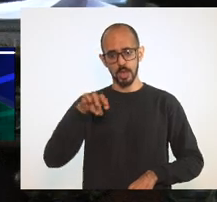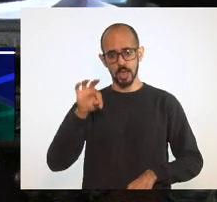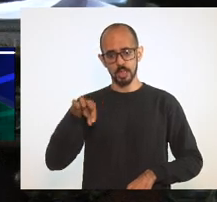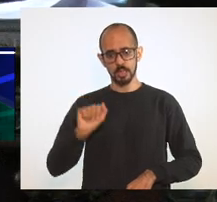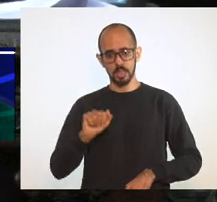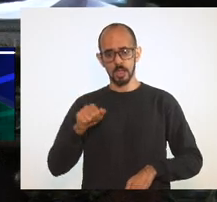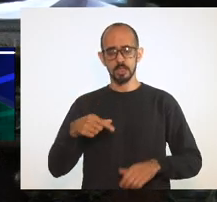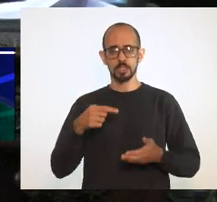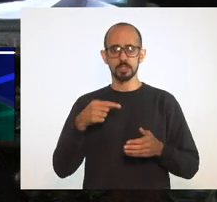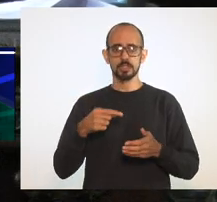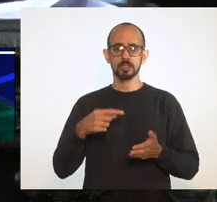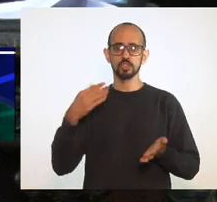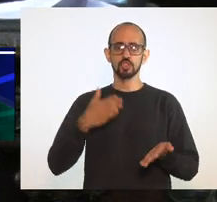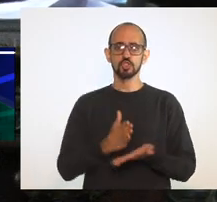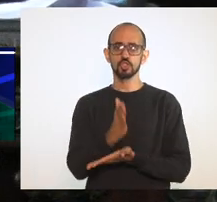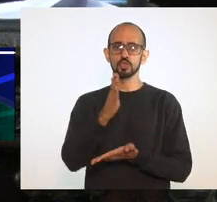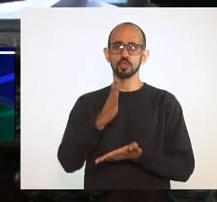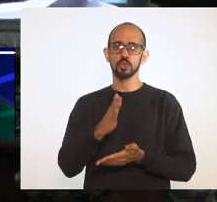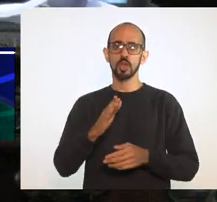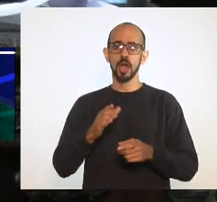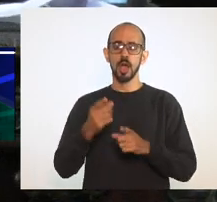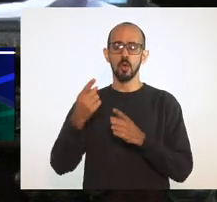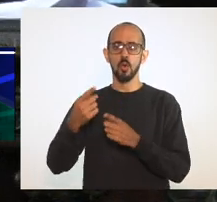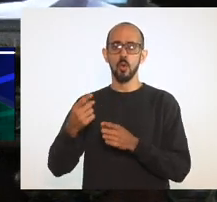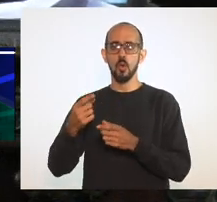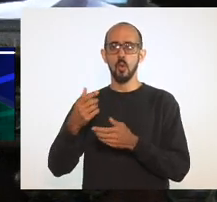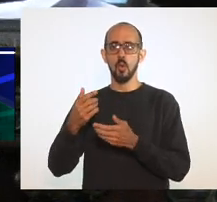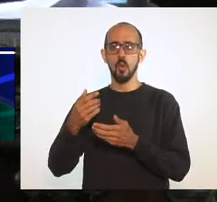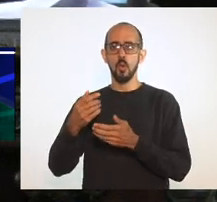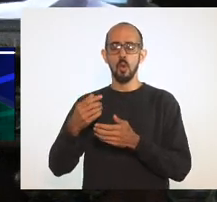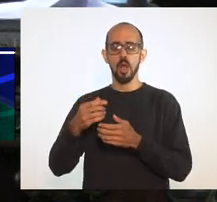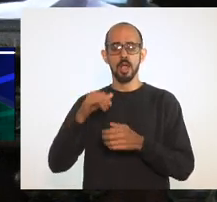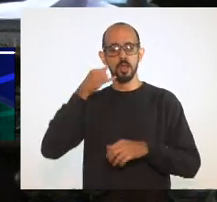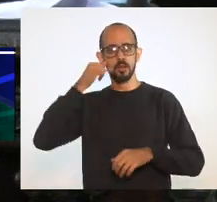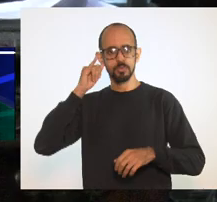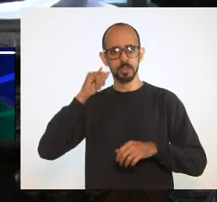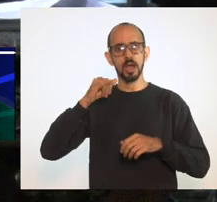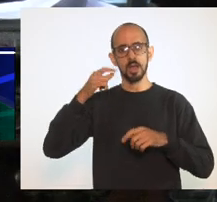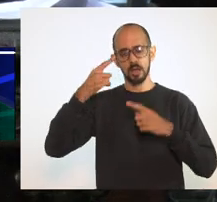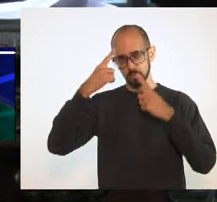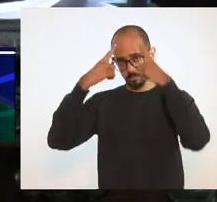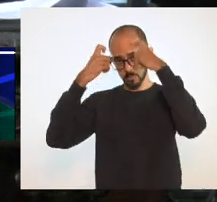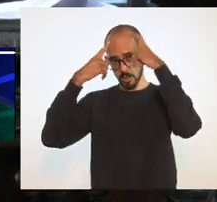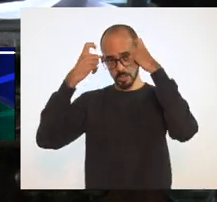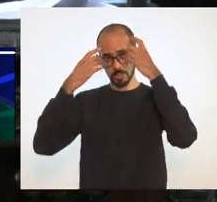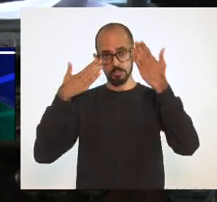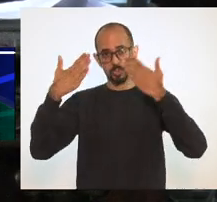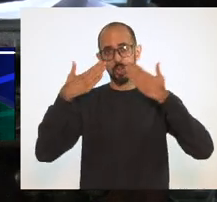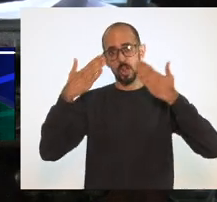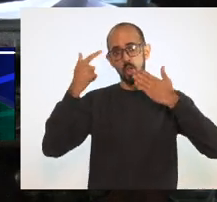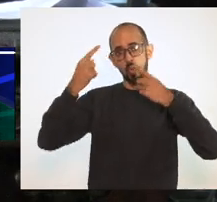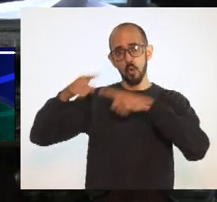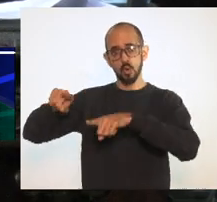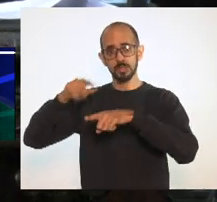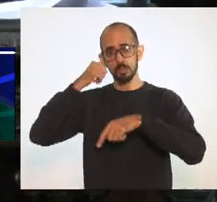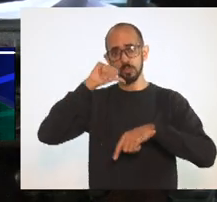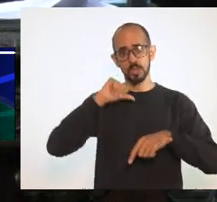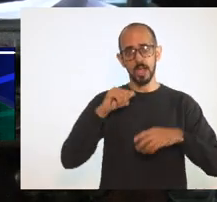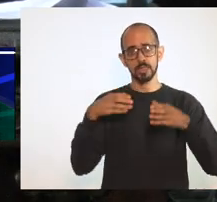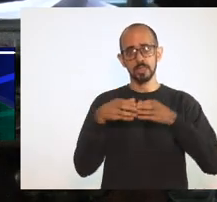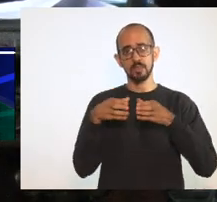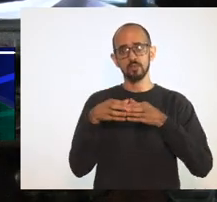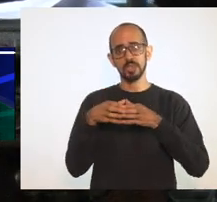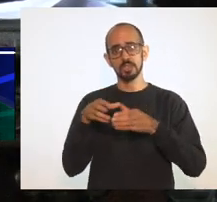campanha de conscientização e combate à violência psicológica praticada contra a mulher. Pendente de pareceres das comissões de Constituição e Justiça, Defesa do Direito da